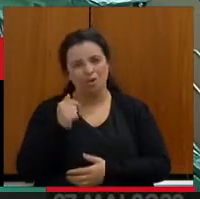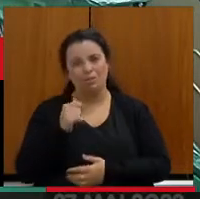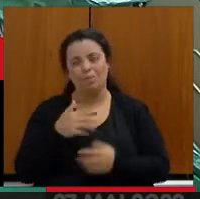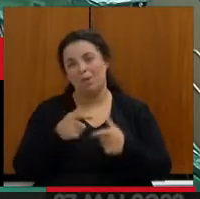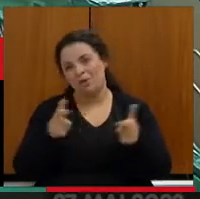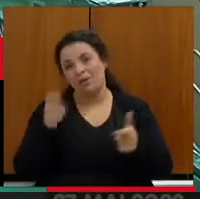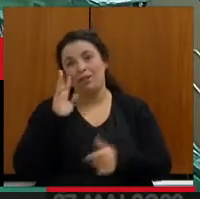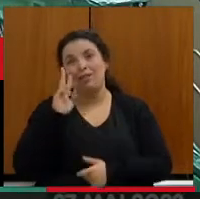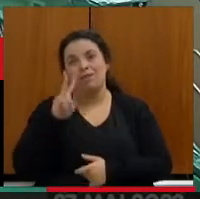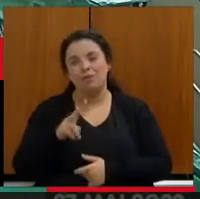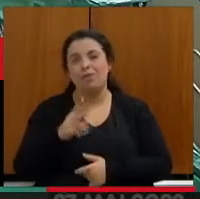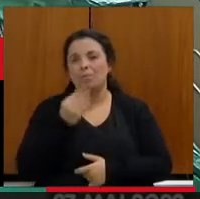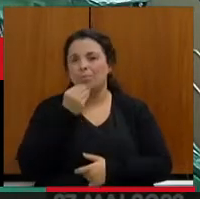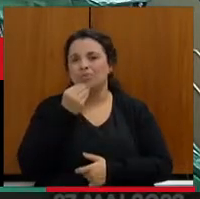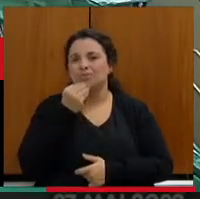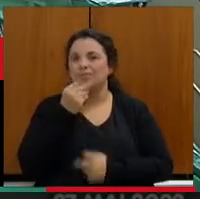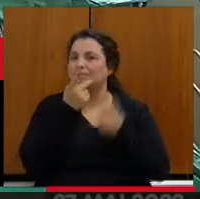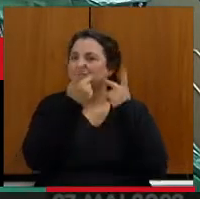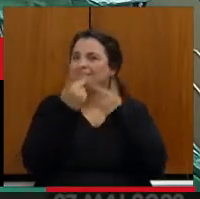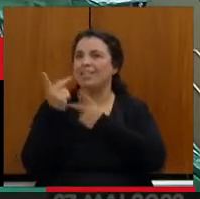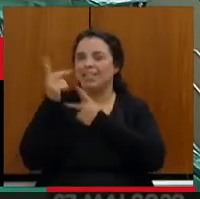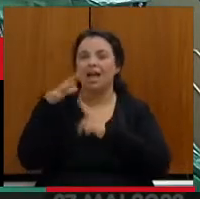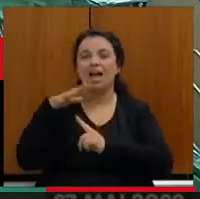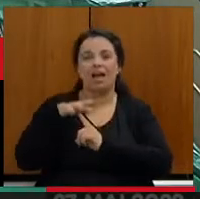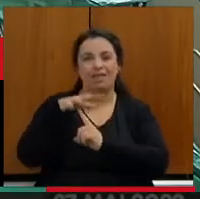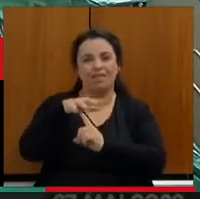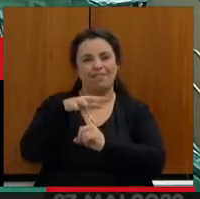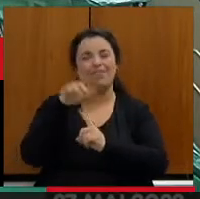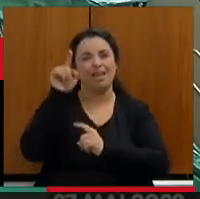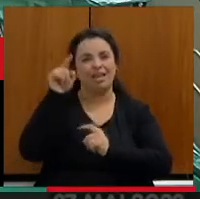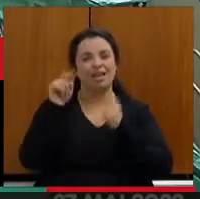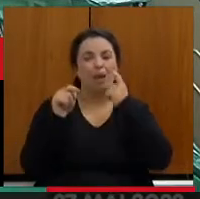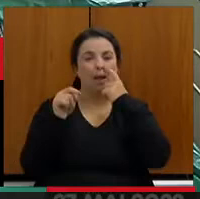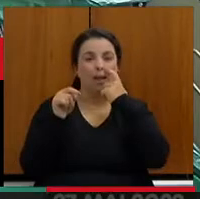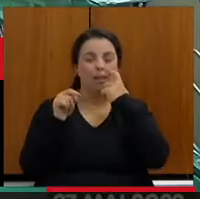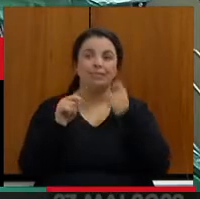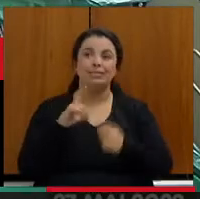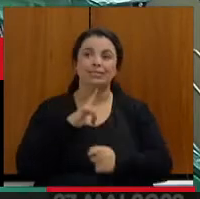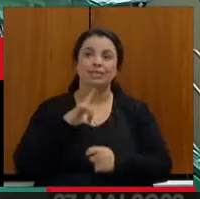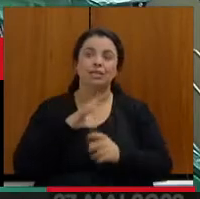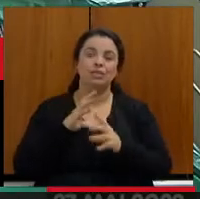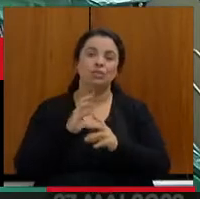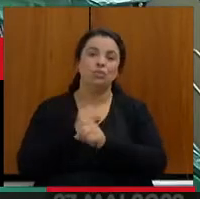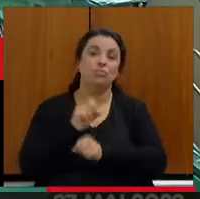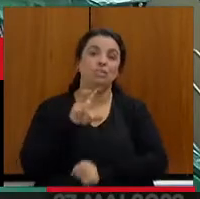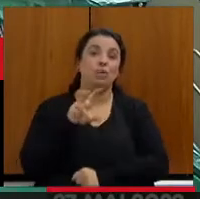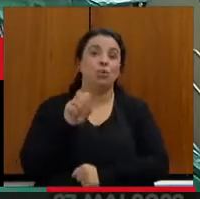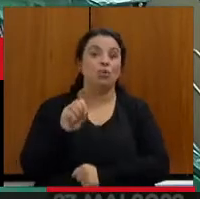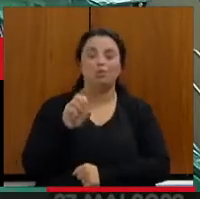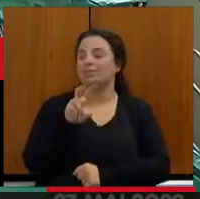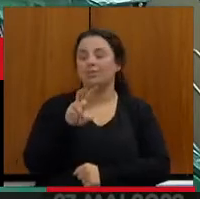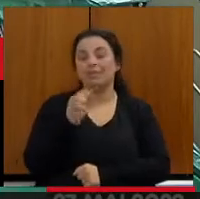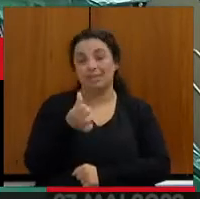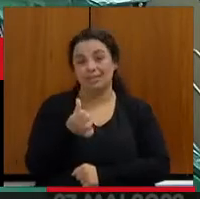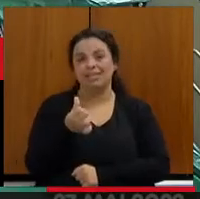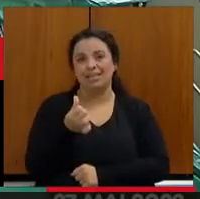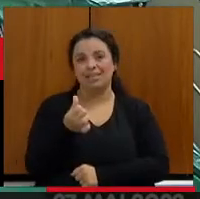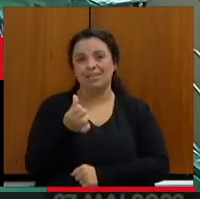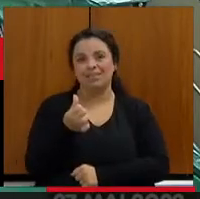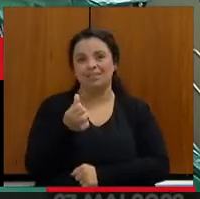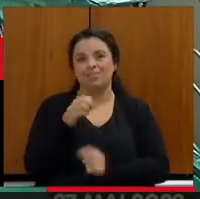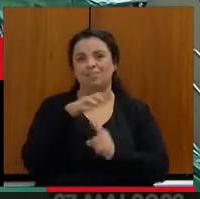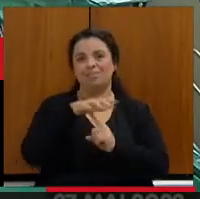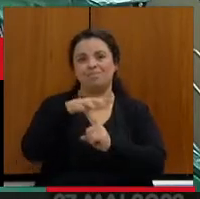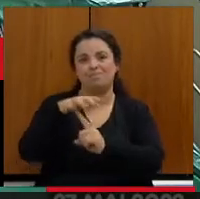vocês teve a oportunidade de visitar As feiras a feira são 56 expositoras também